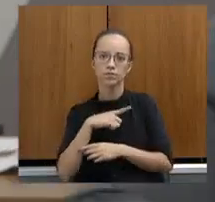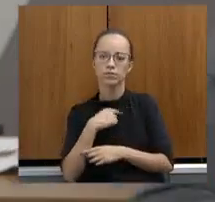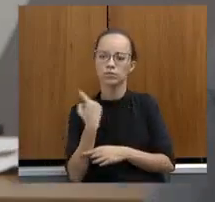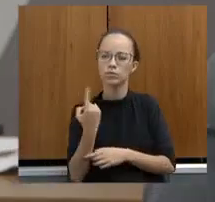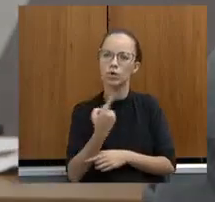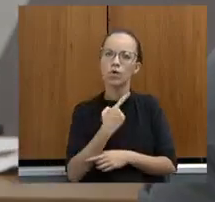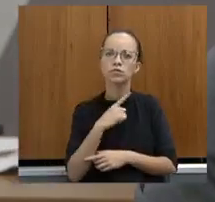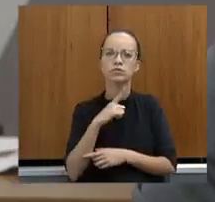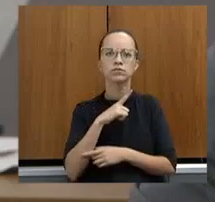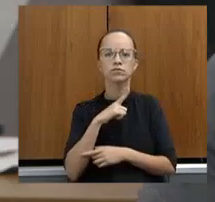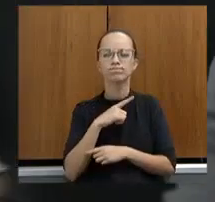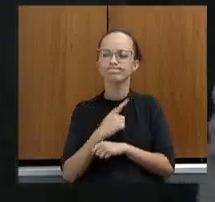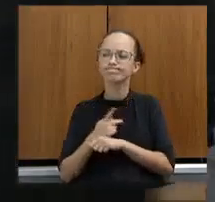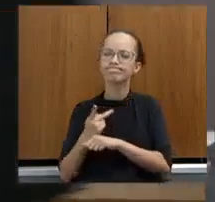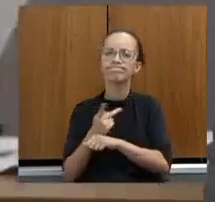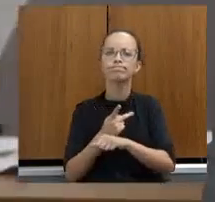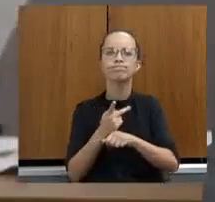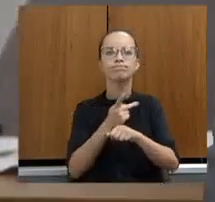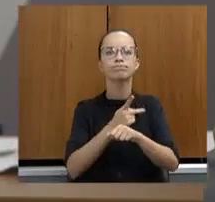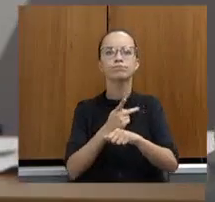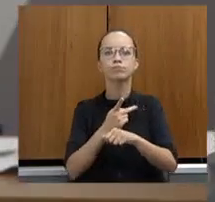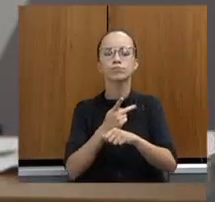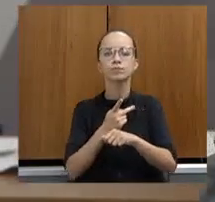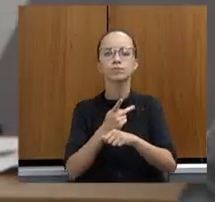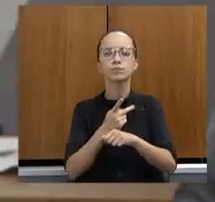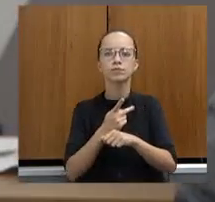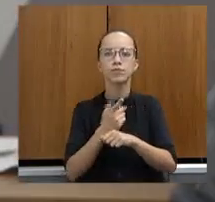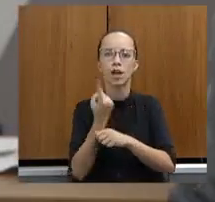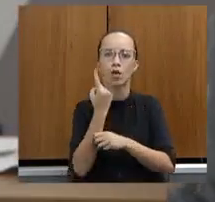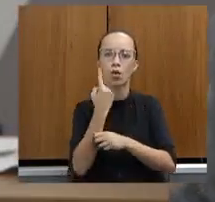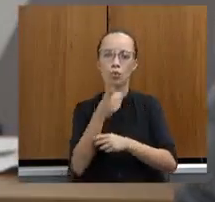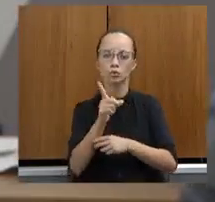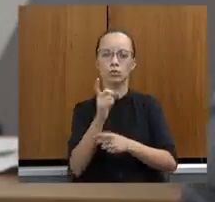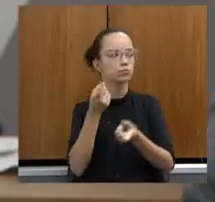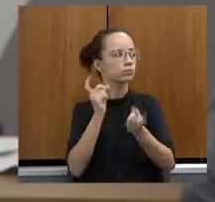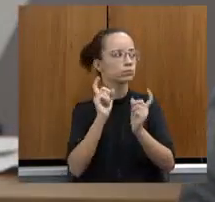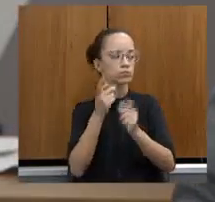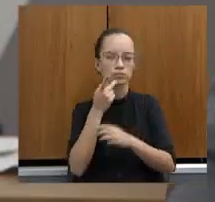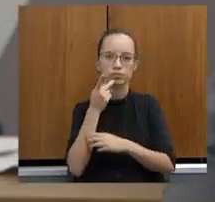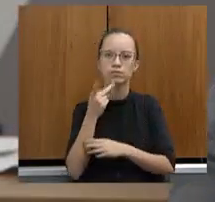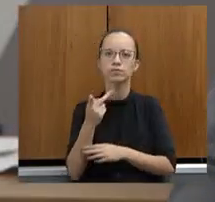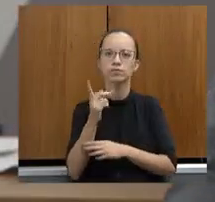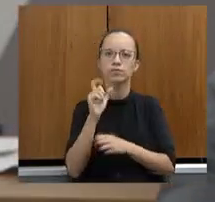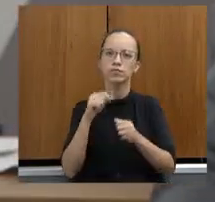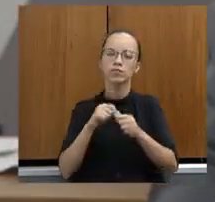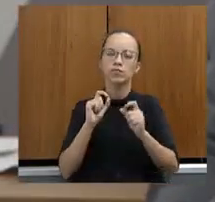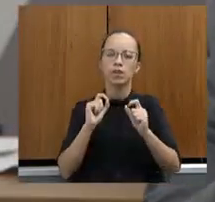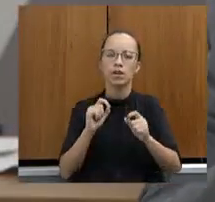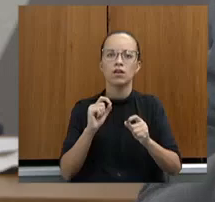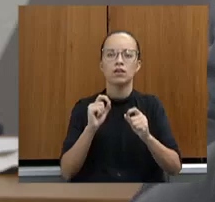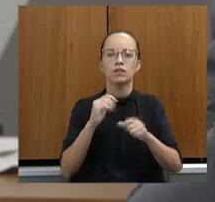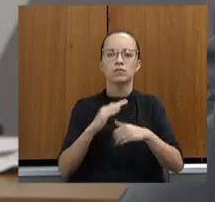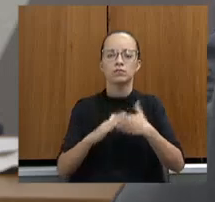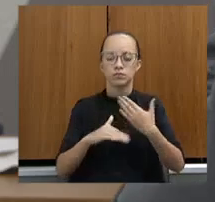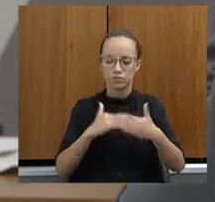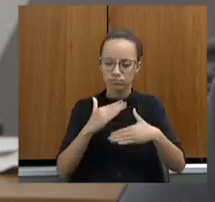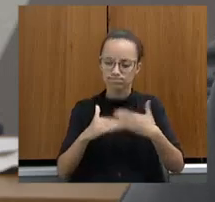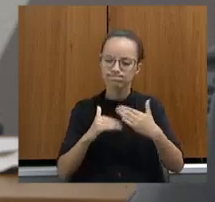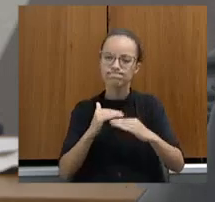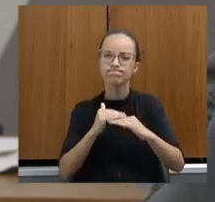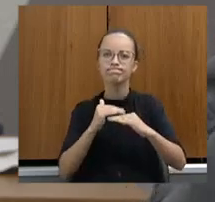já temos hoje né buscado como coloquei que da última audiência pública que fazer um processo constante